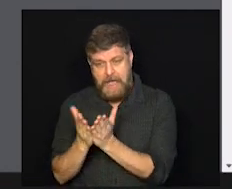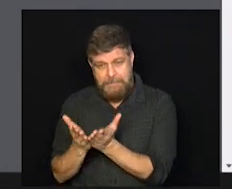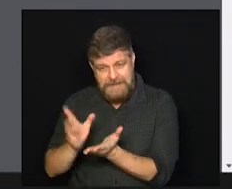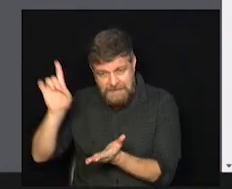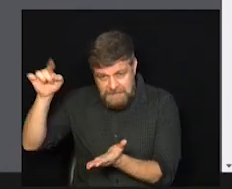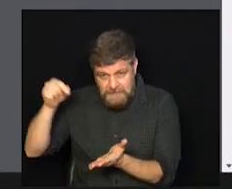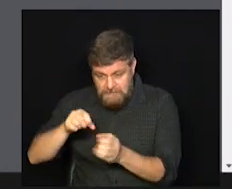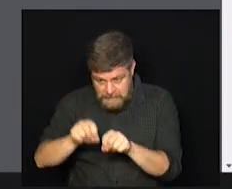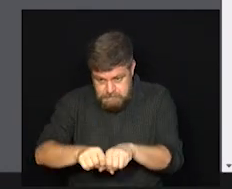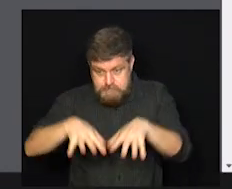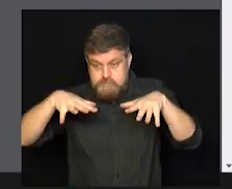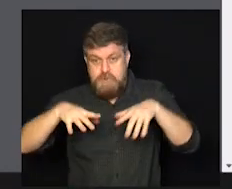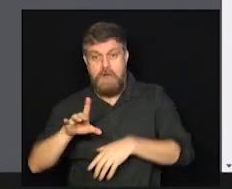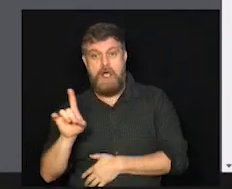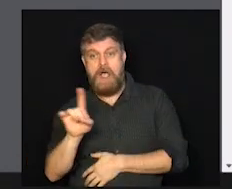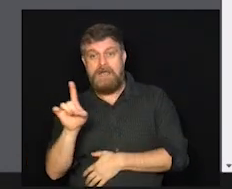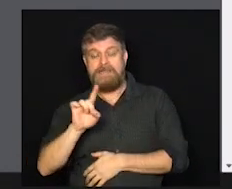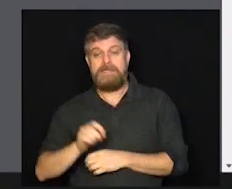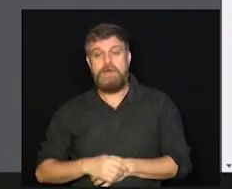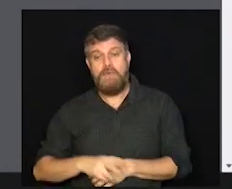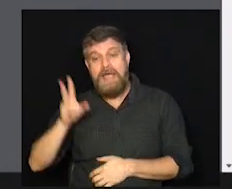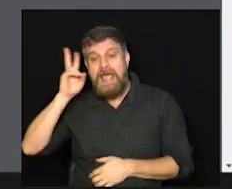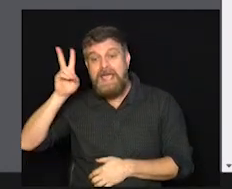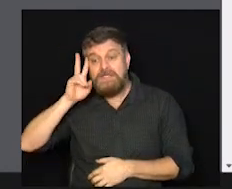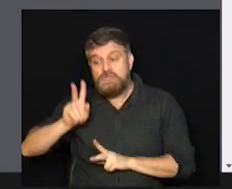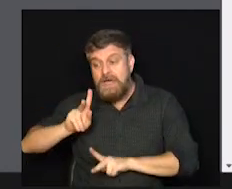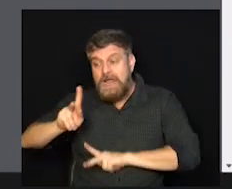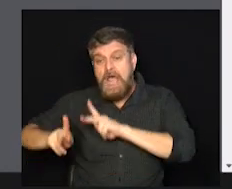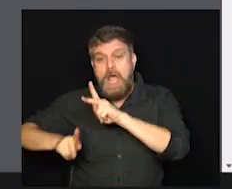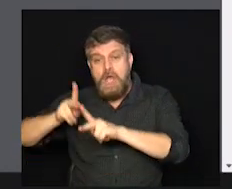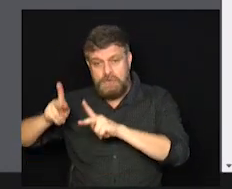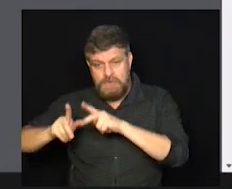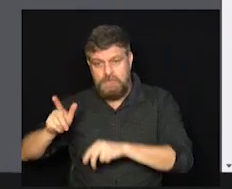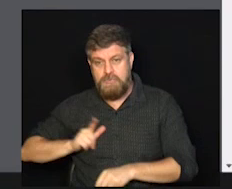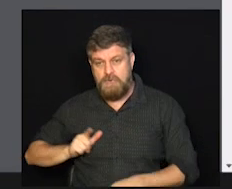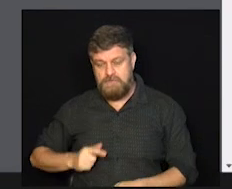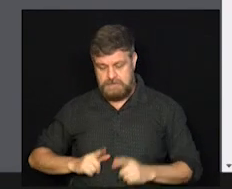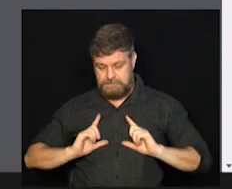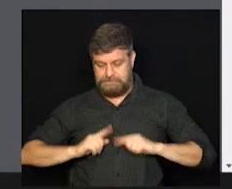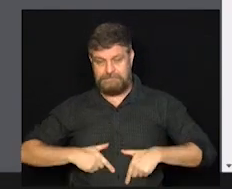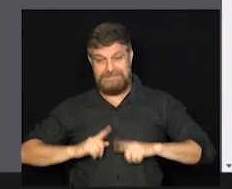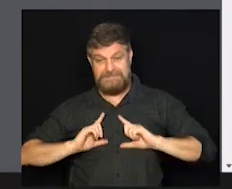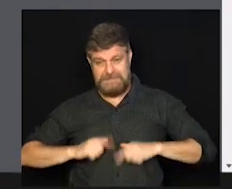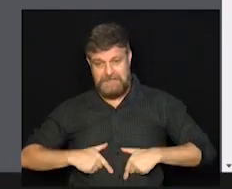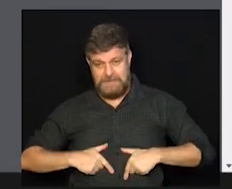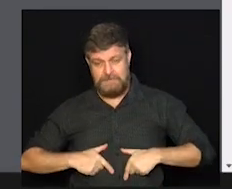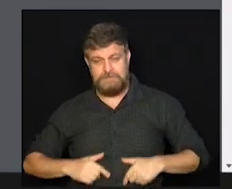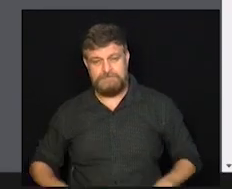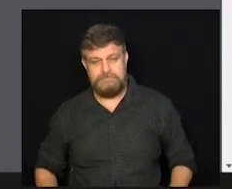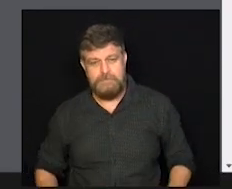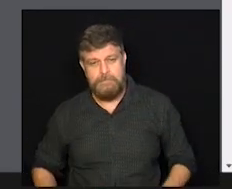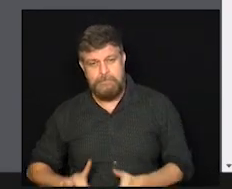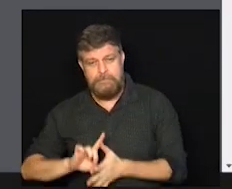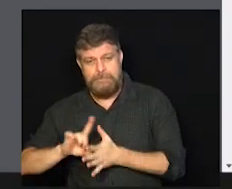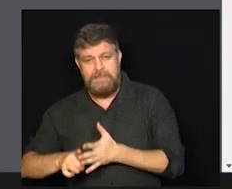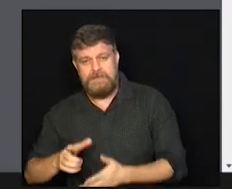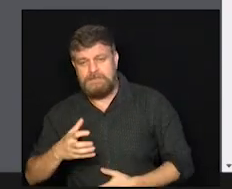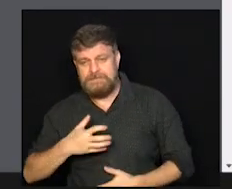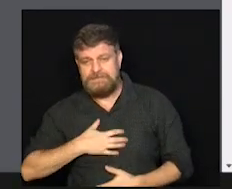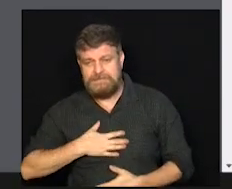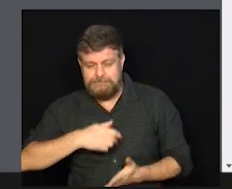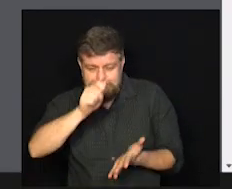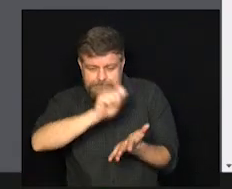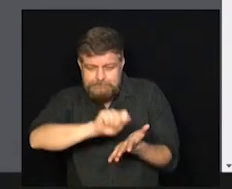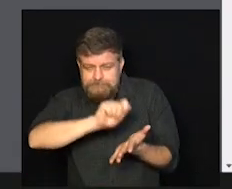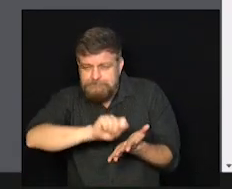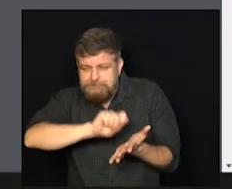livro de fé da história do povo de Deus. E a transmissão oral que o judaísmo fazia. Depois sentiu a necessidade de registrar,